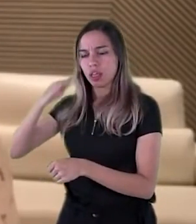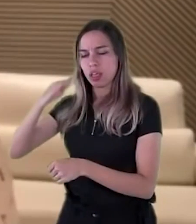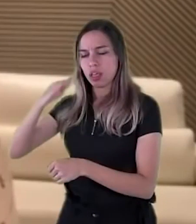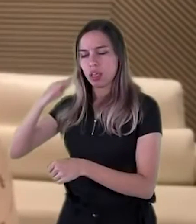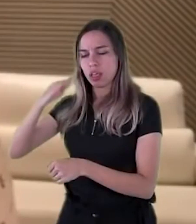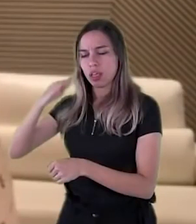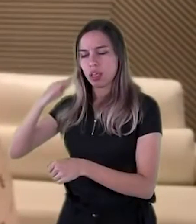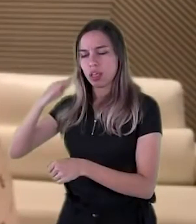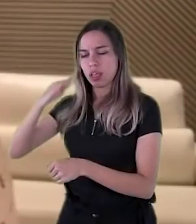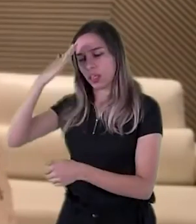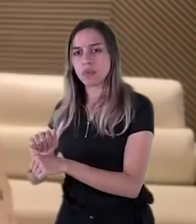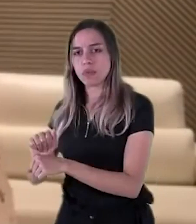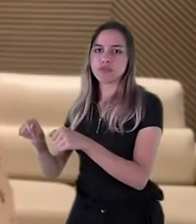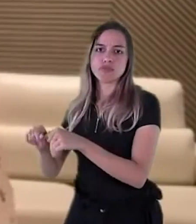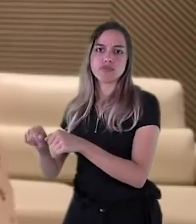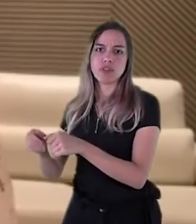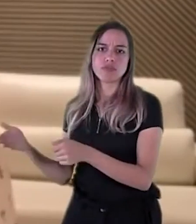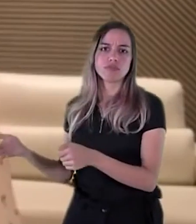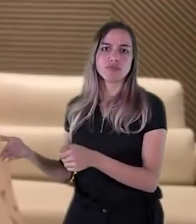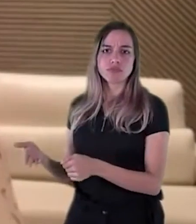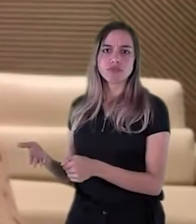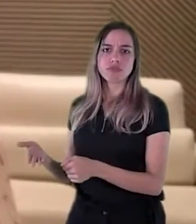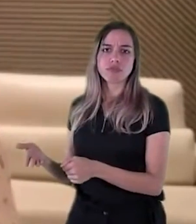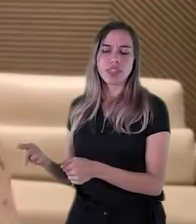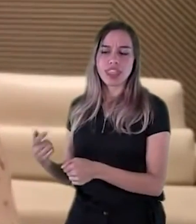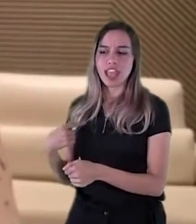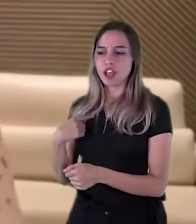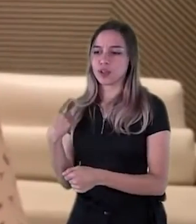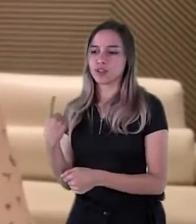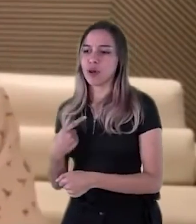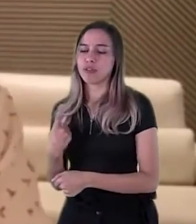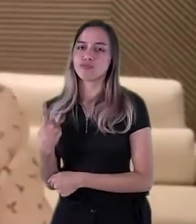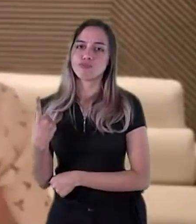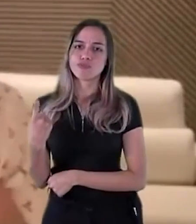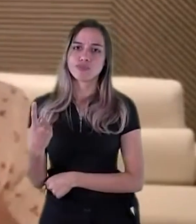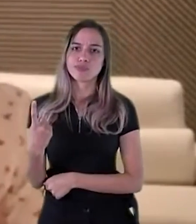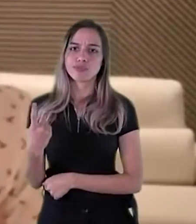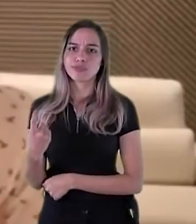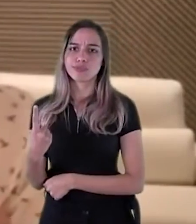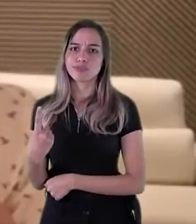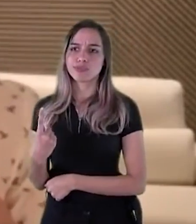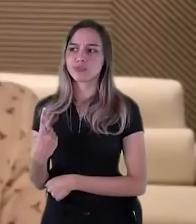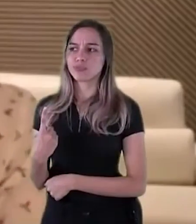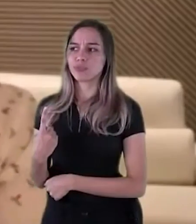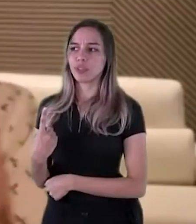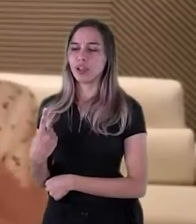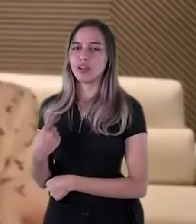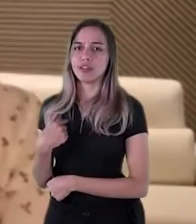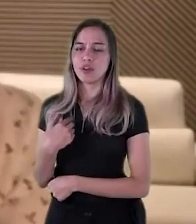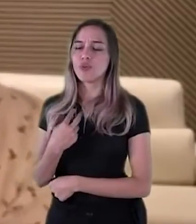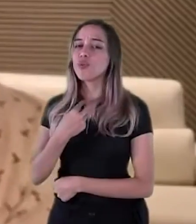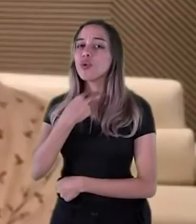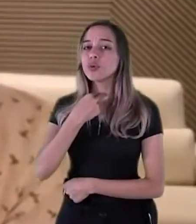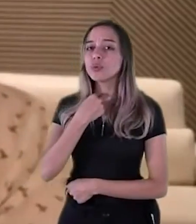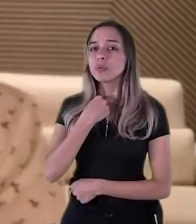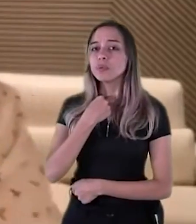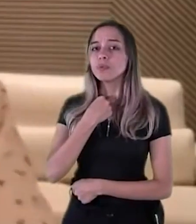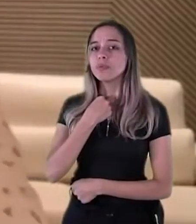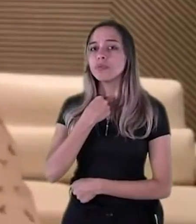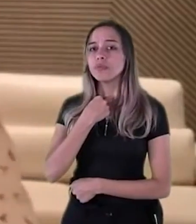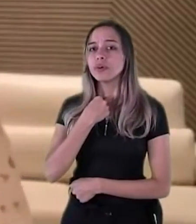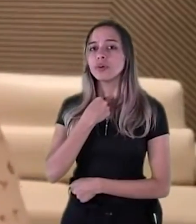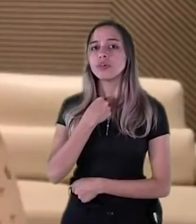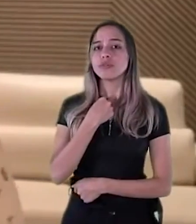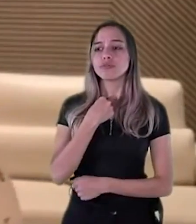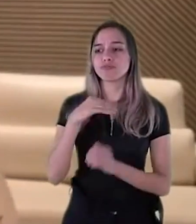seus papéis. Então nós ficamos sozinhos. E eu não posso socorrer a humanidade